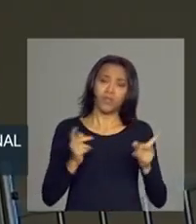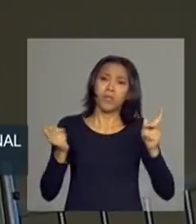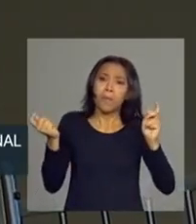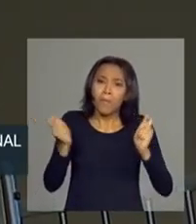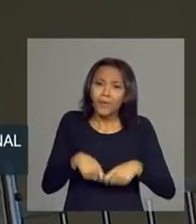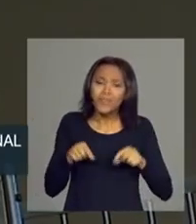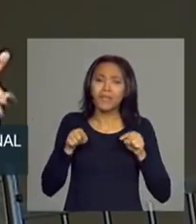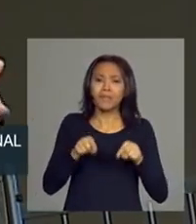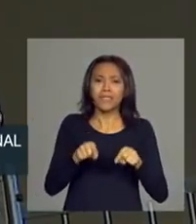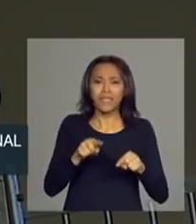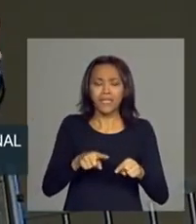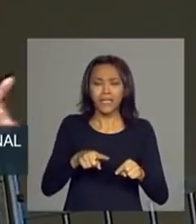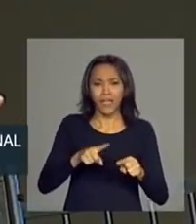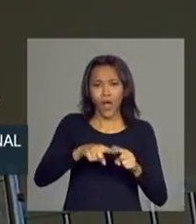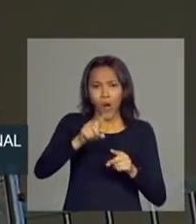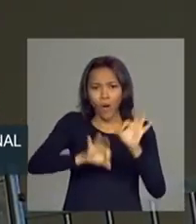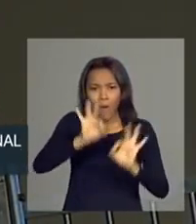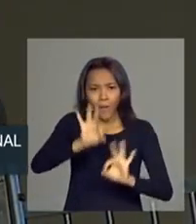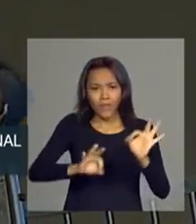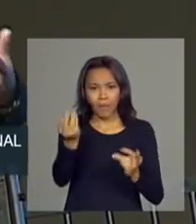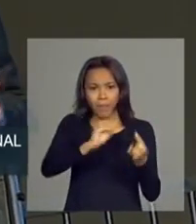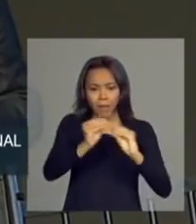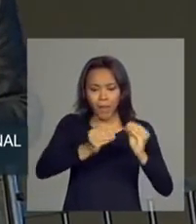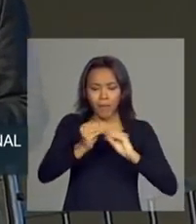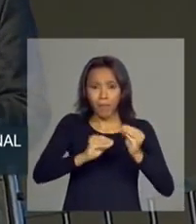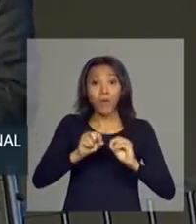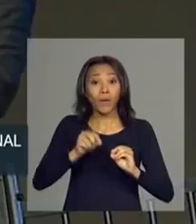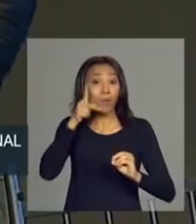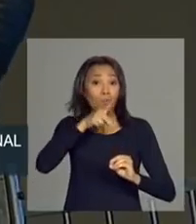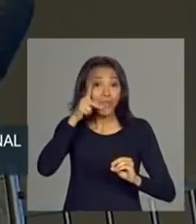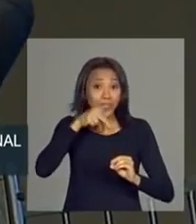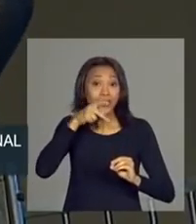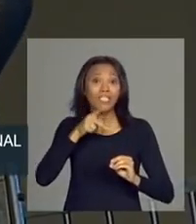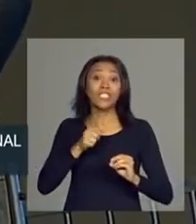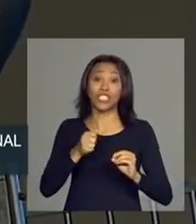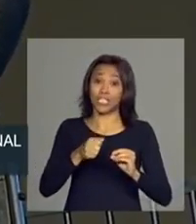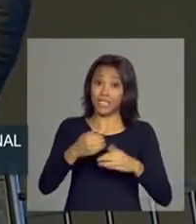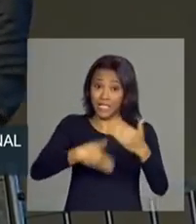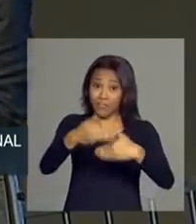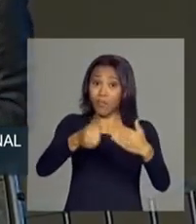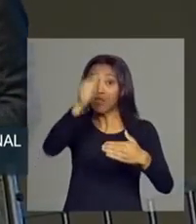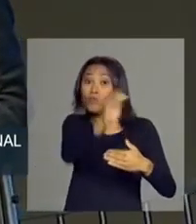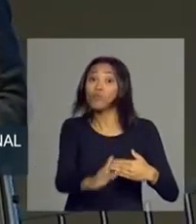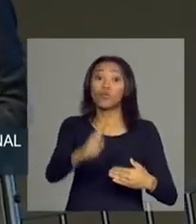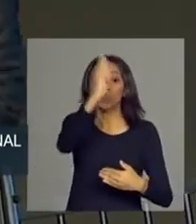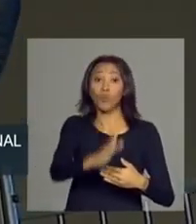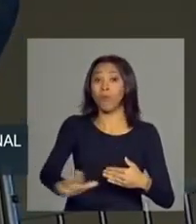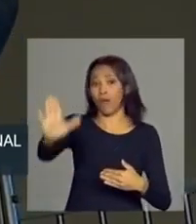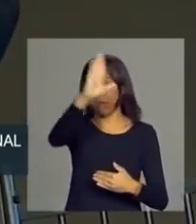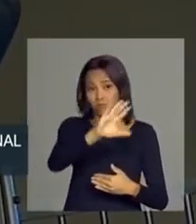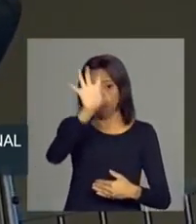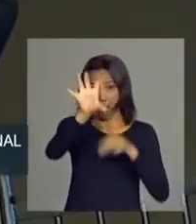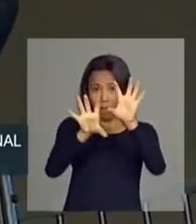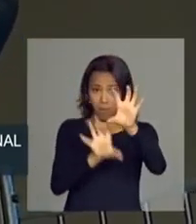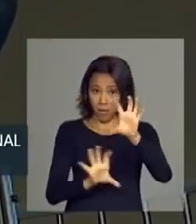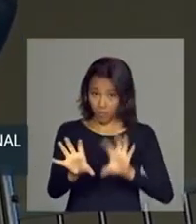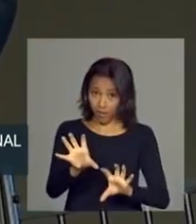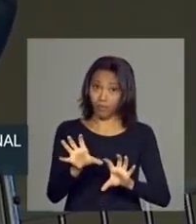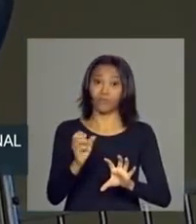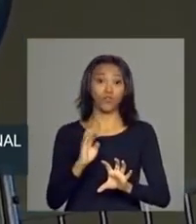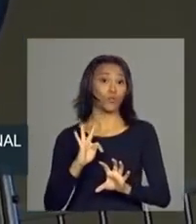do Paraíba e São Paulo é um desafio para o equilíbrio do desenvolvimento dentro de cada estado. Portanto,